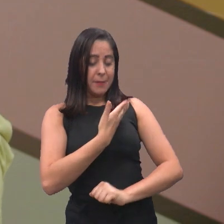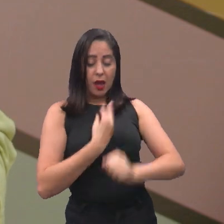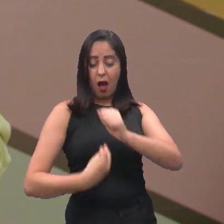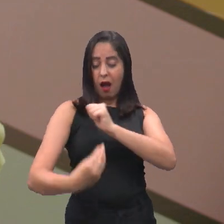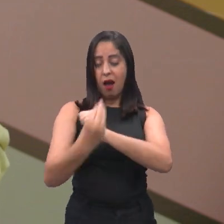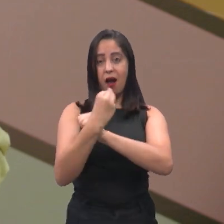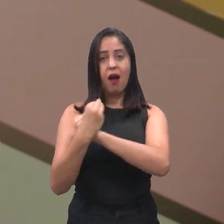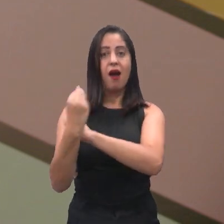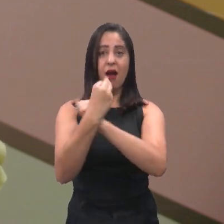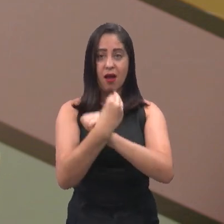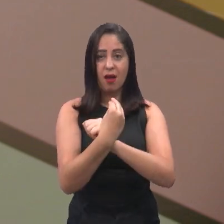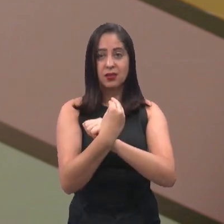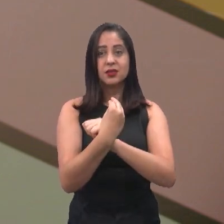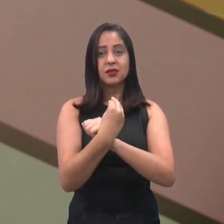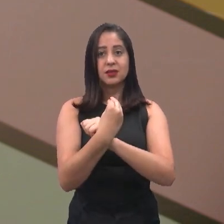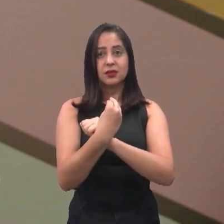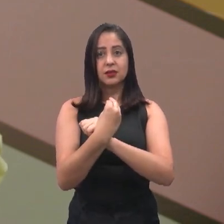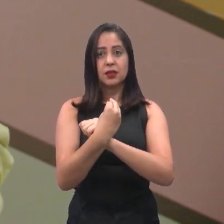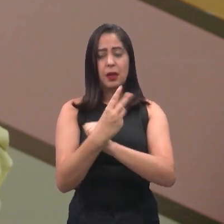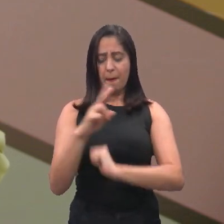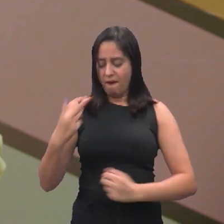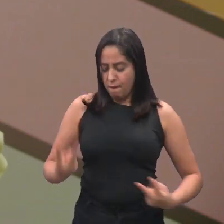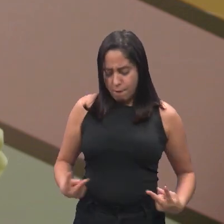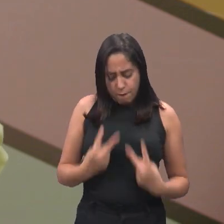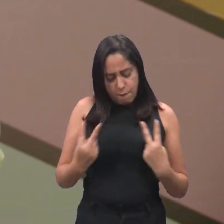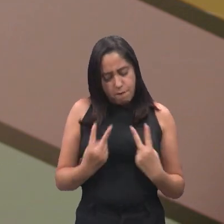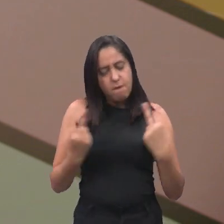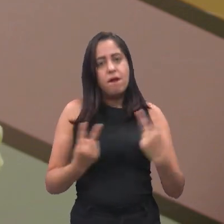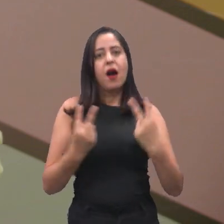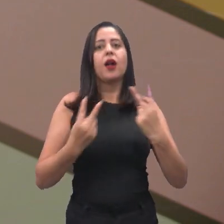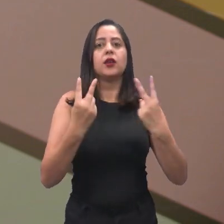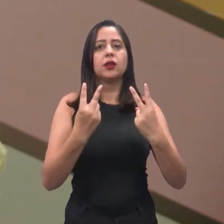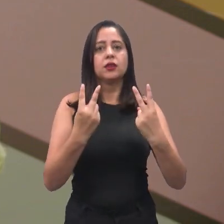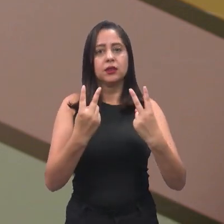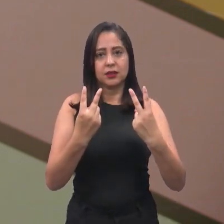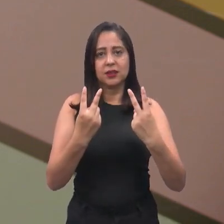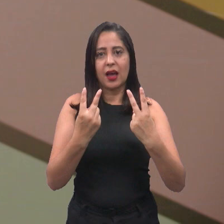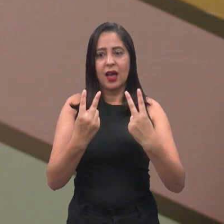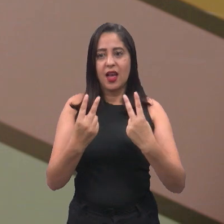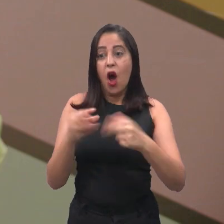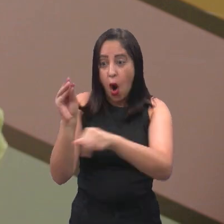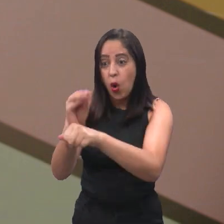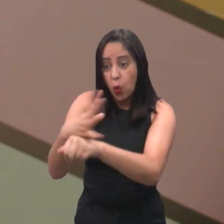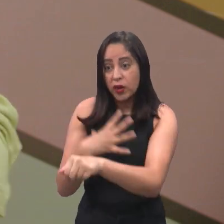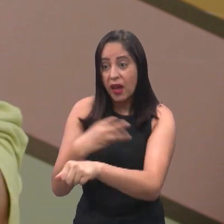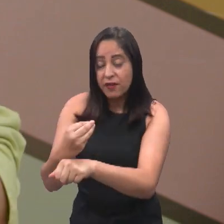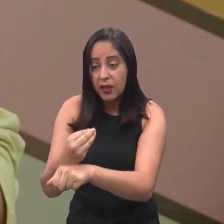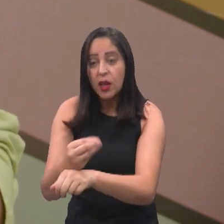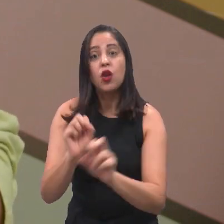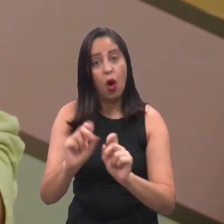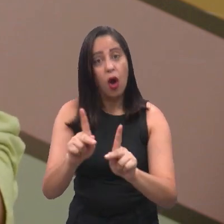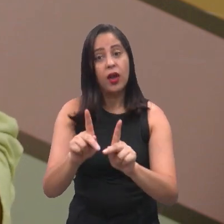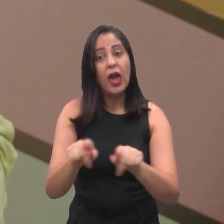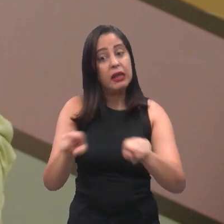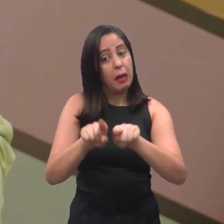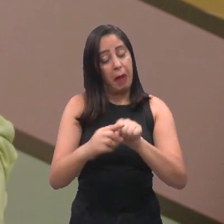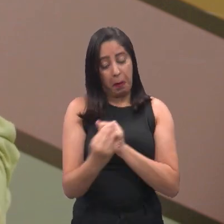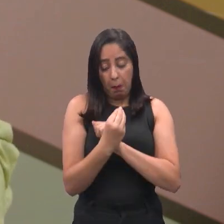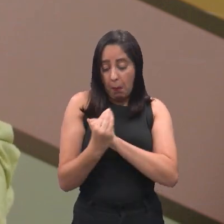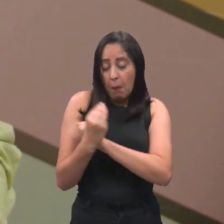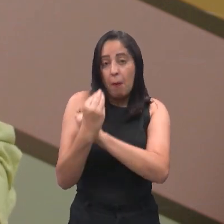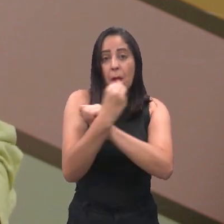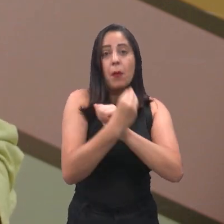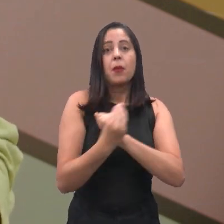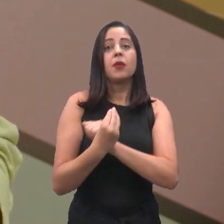a cuidadora que você é para o seu filho, a profissional que você é no seu trabalho, se você for para você, você consegue